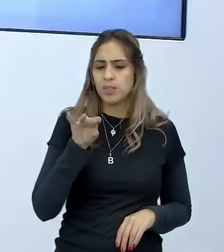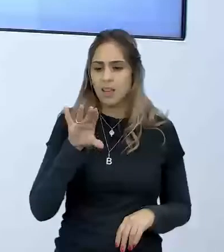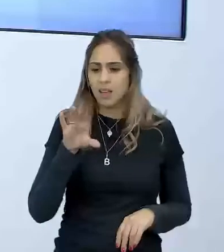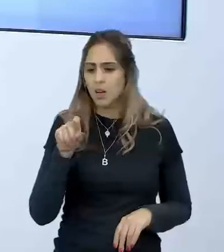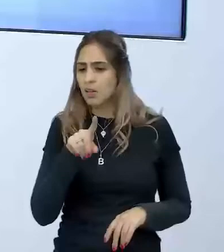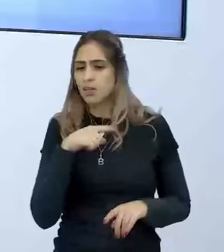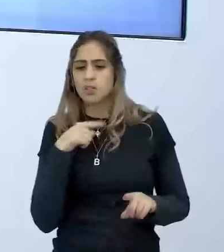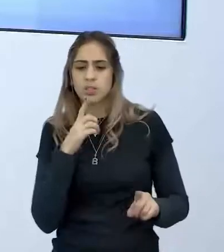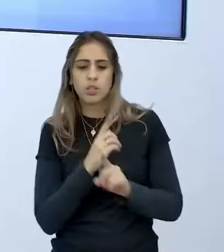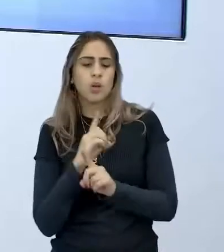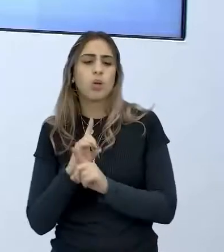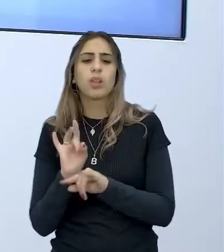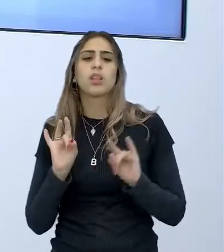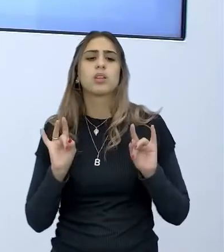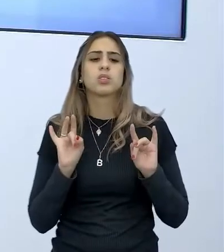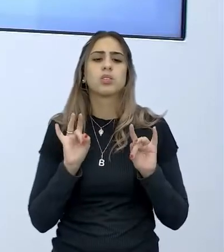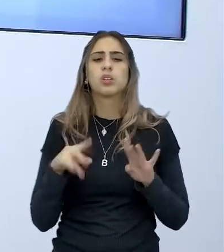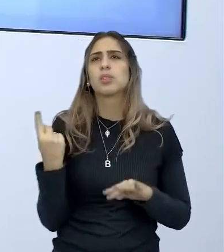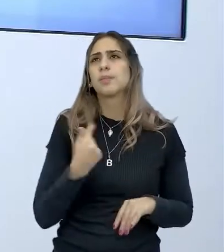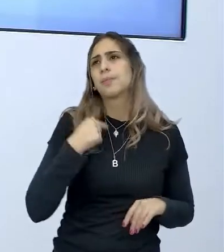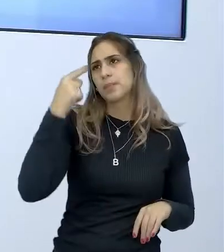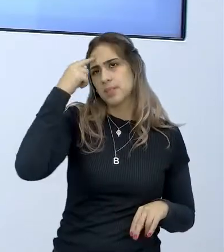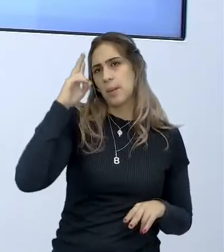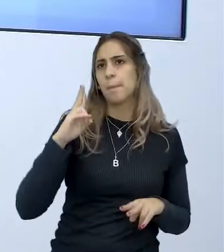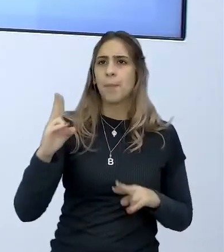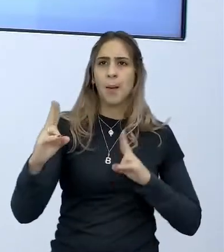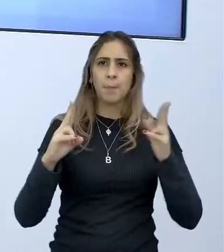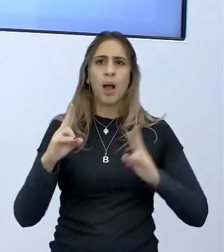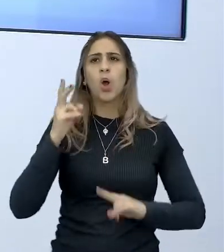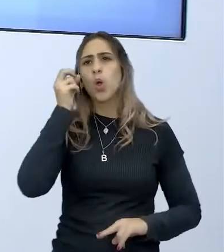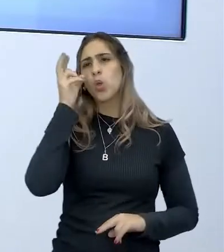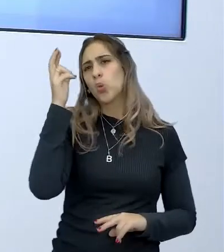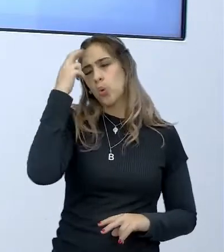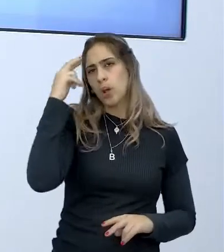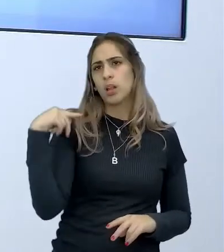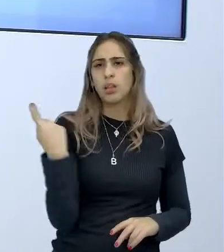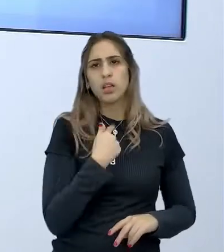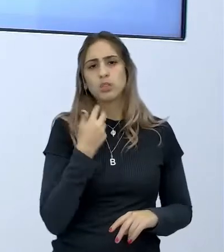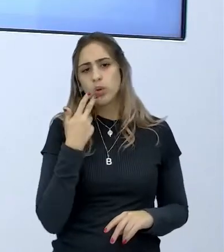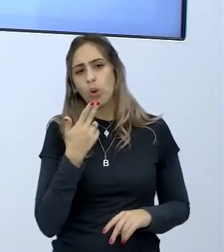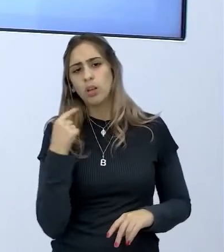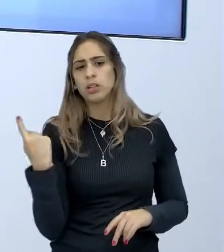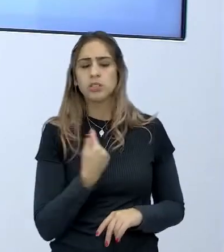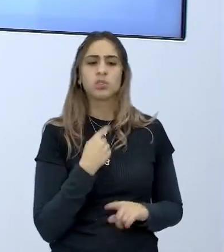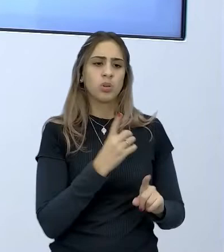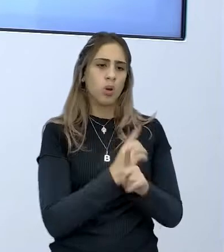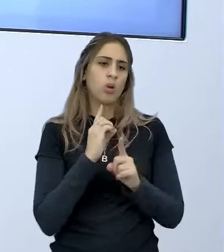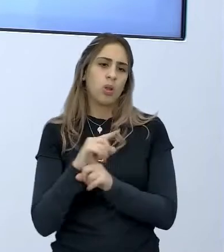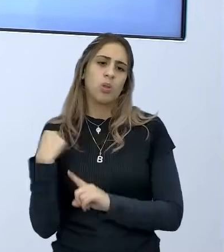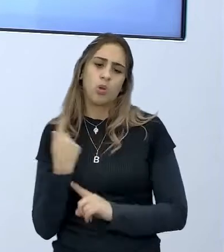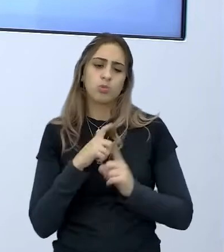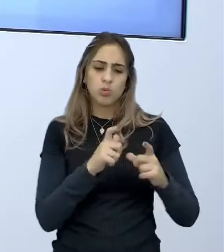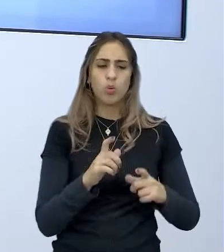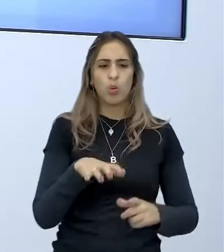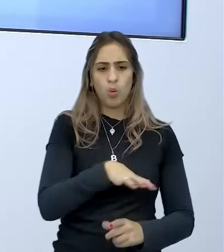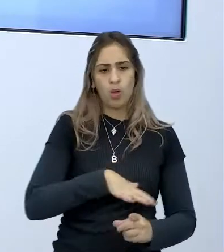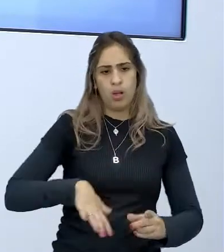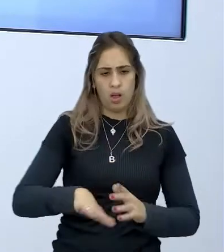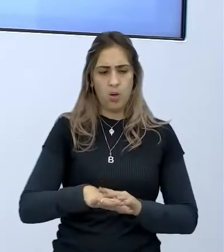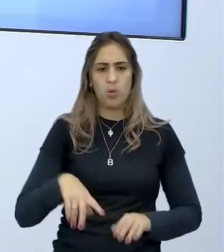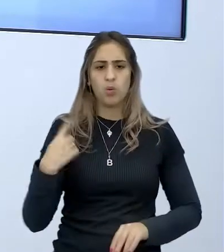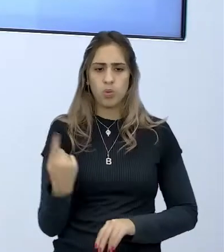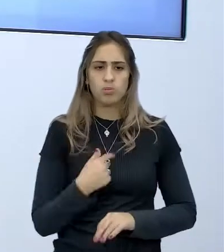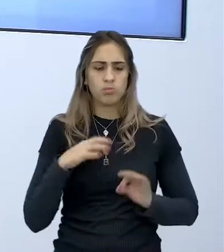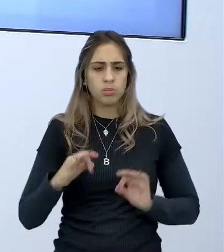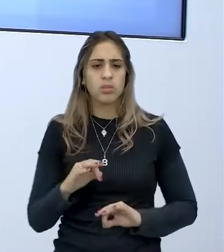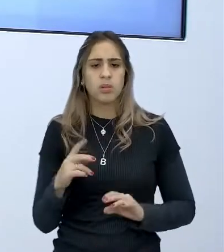se encontra só se a gente for pensar nos recortes culturais, mas nas cores que a gente encontra ao nosso redor. Nós mesmos